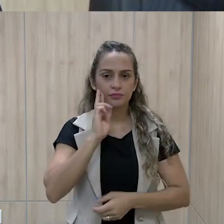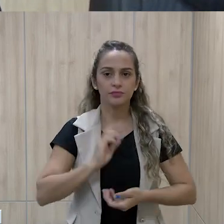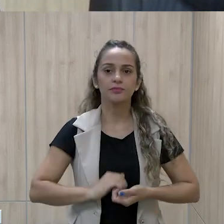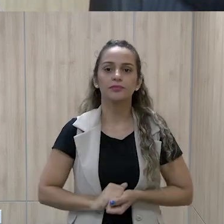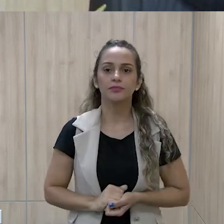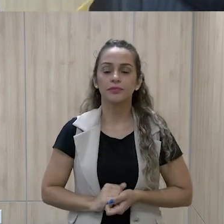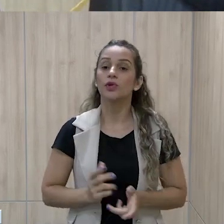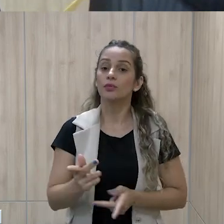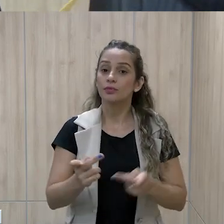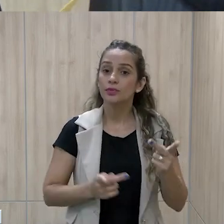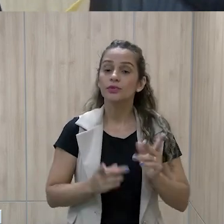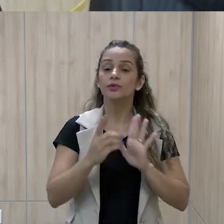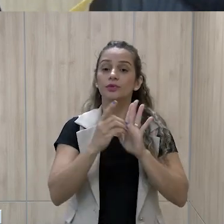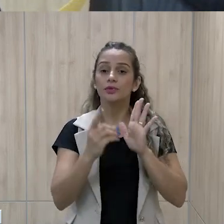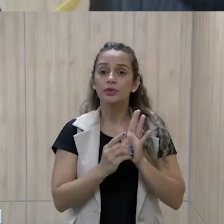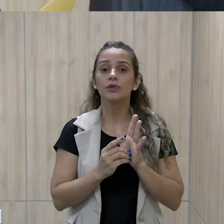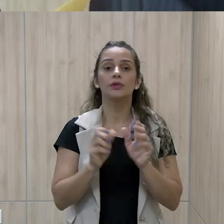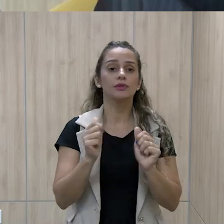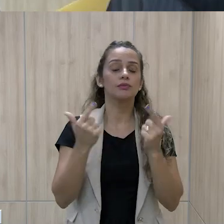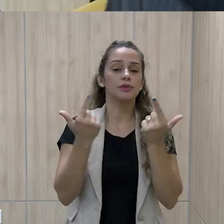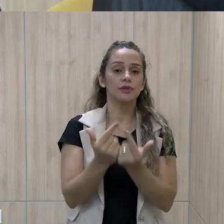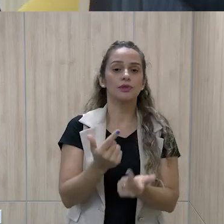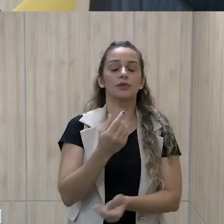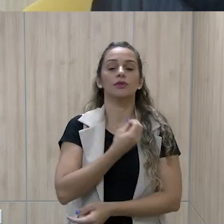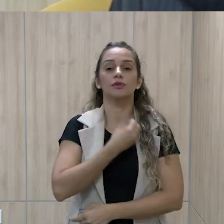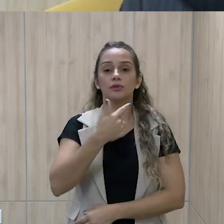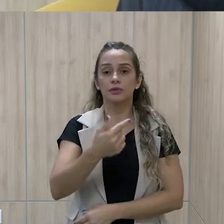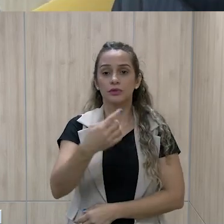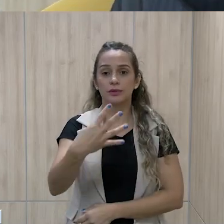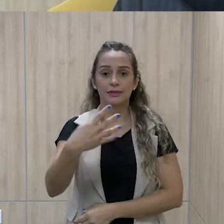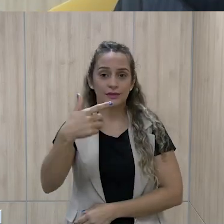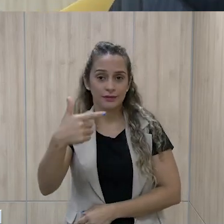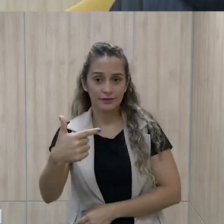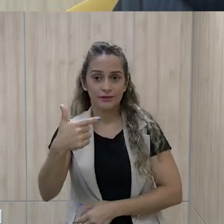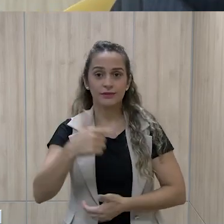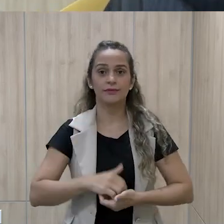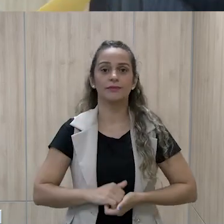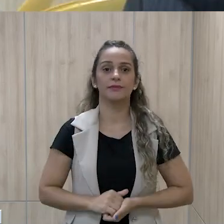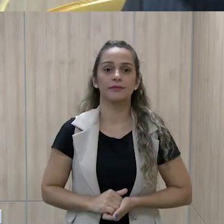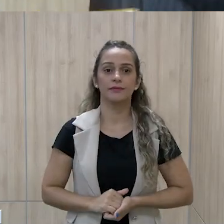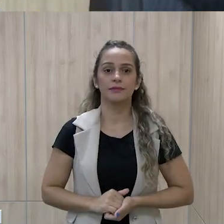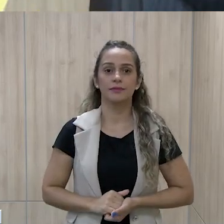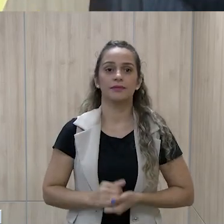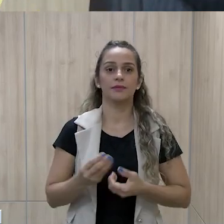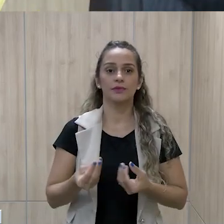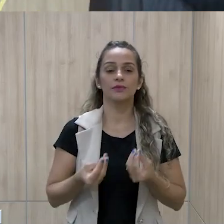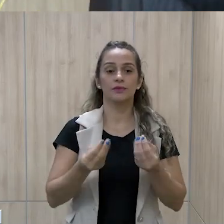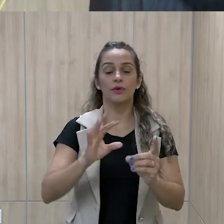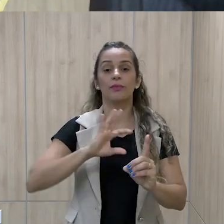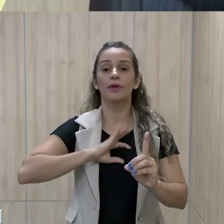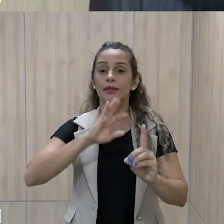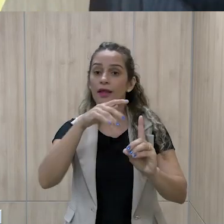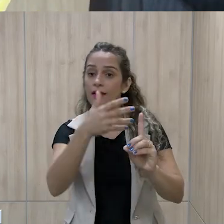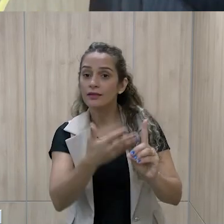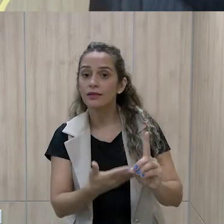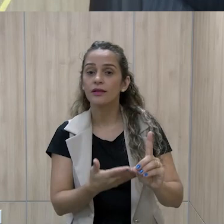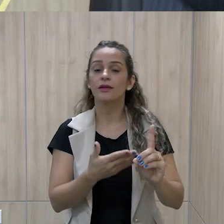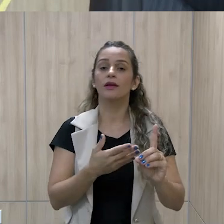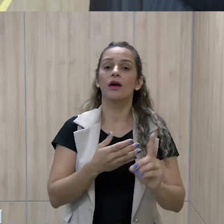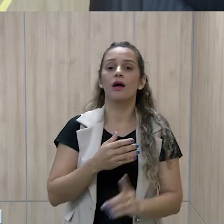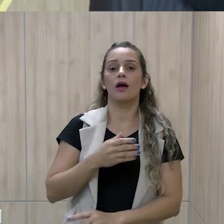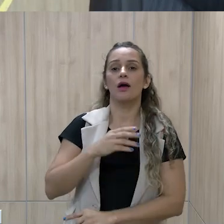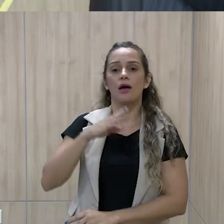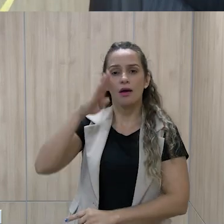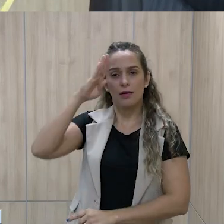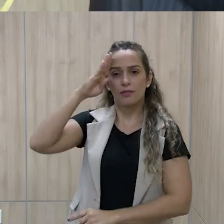Cacoal no estado de Rondônia projeto decreto legislativo número 242 com a sede